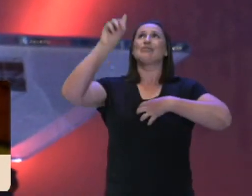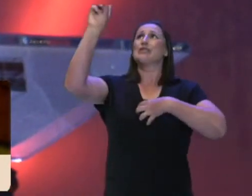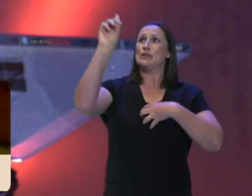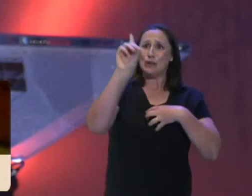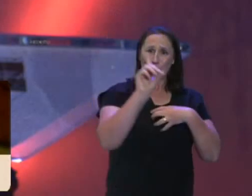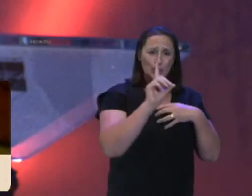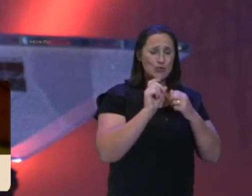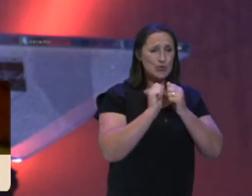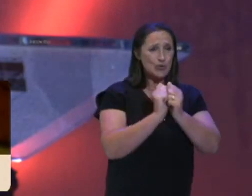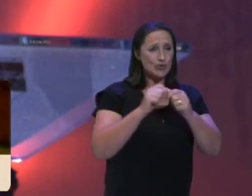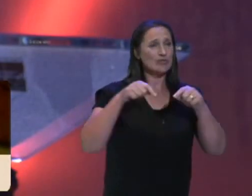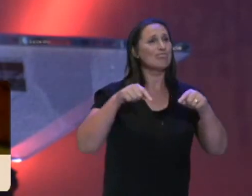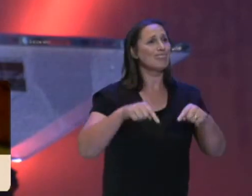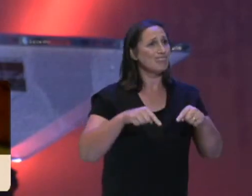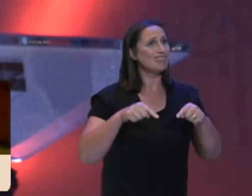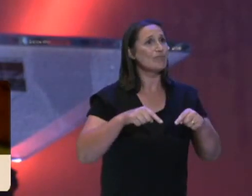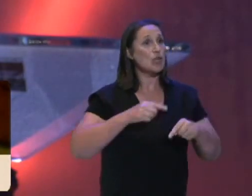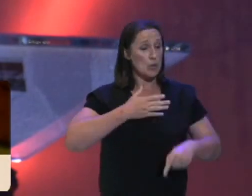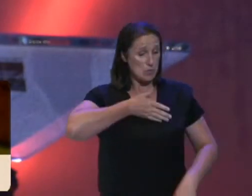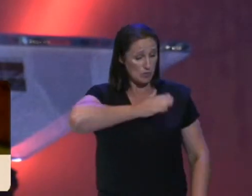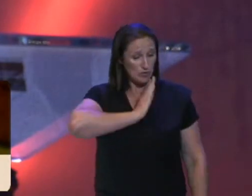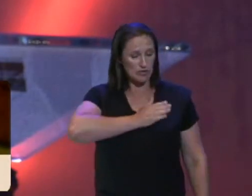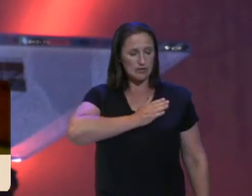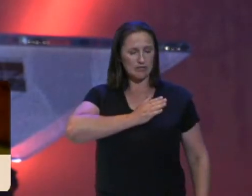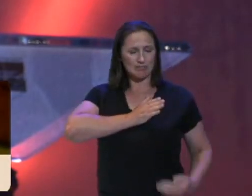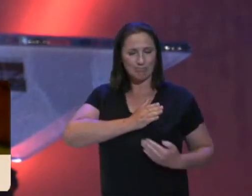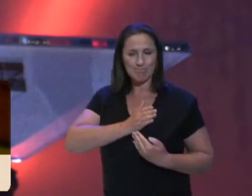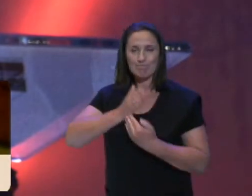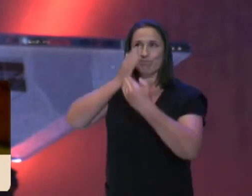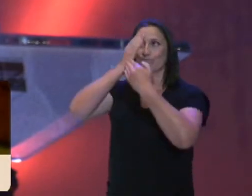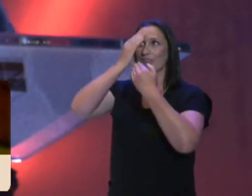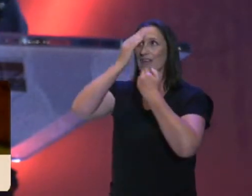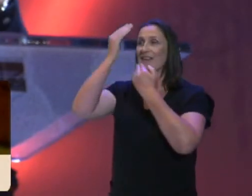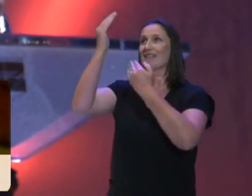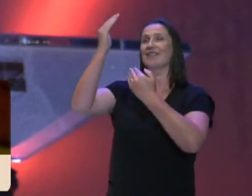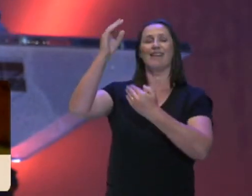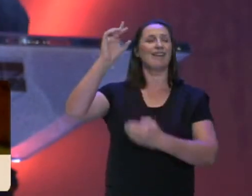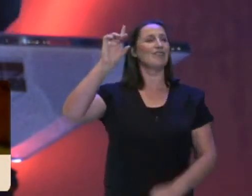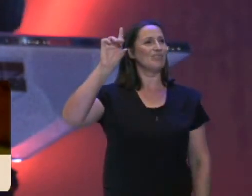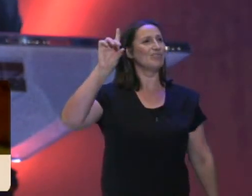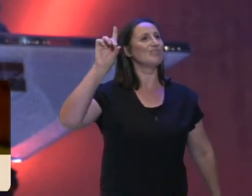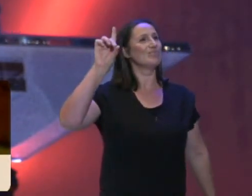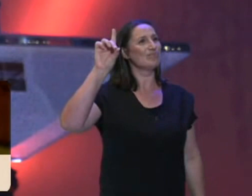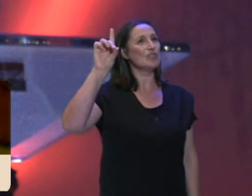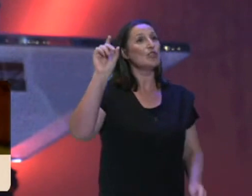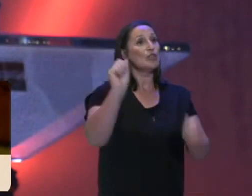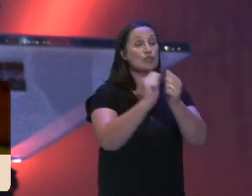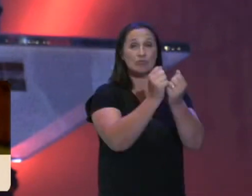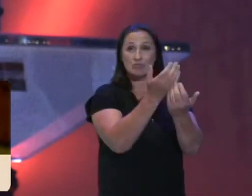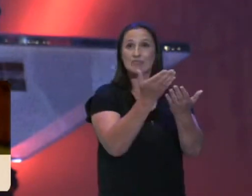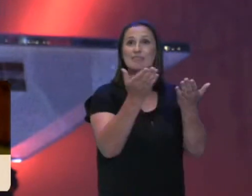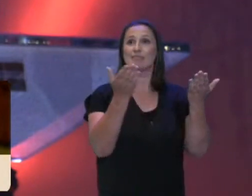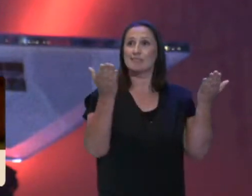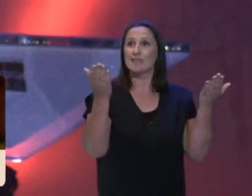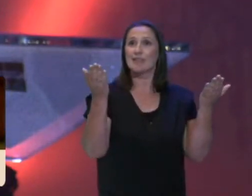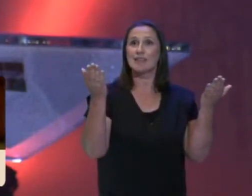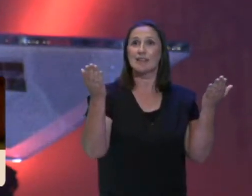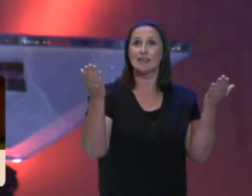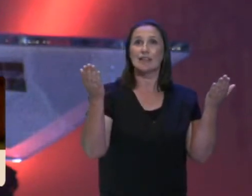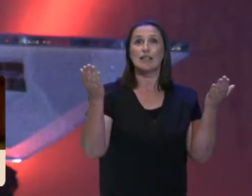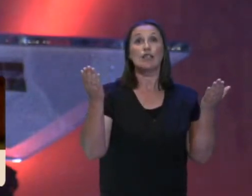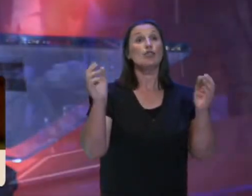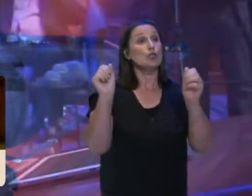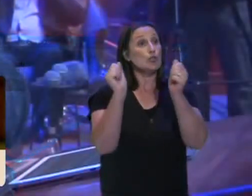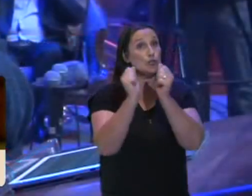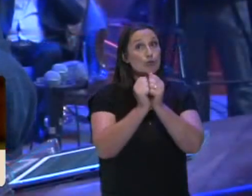nesse lugar. Meu coração está grato de poder estar aqui adorando ao Senhor junto com você e junto com vocês que estão aí